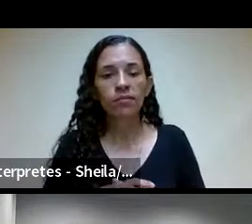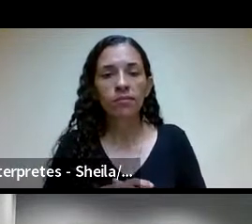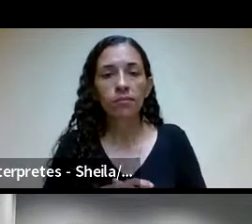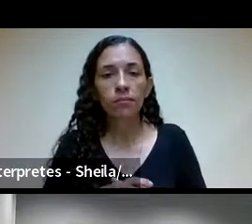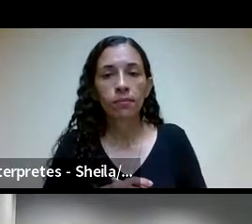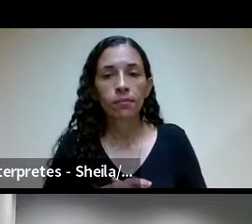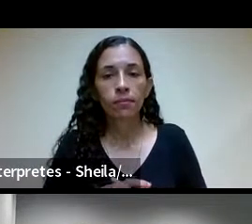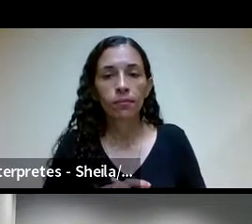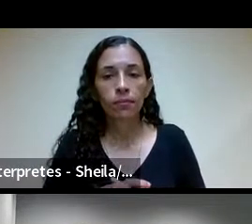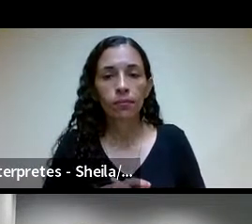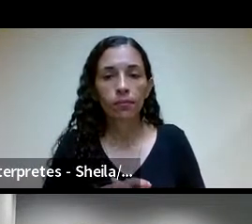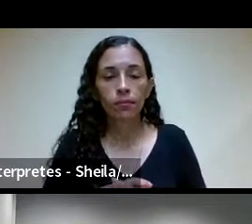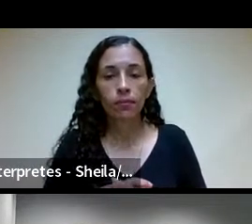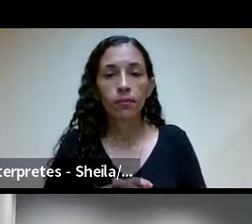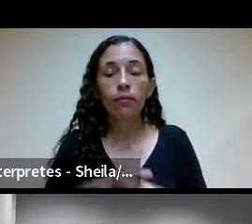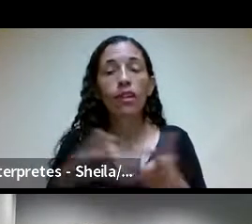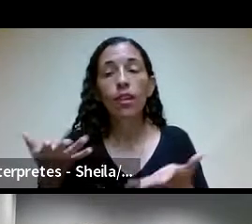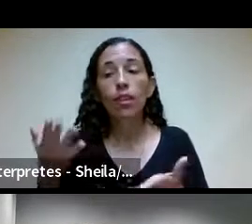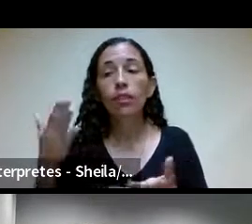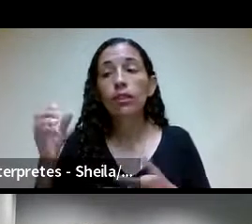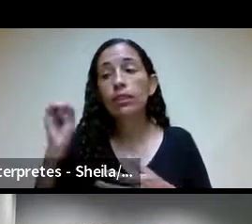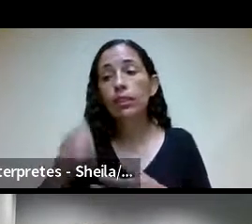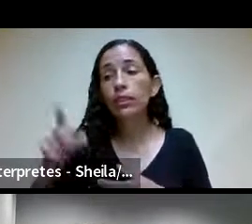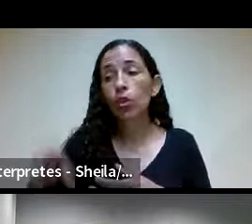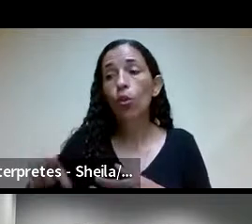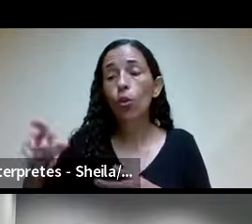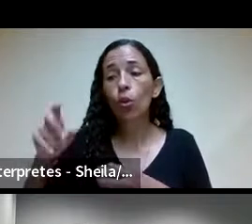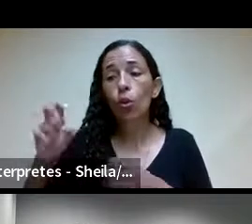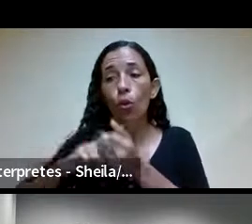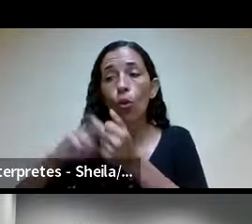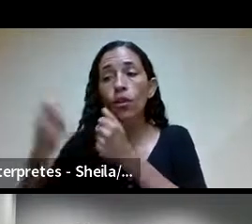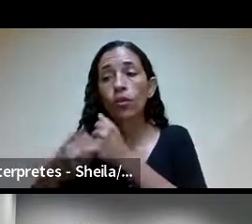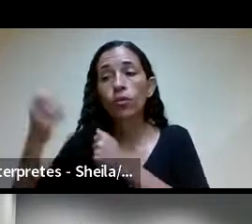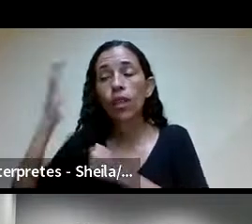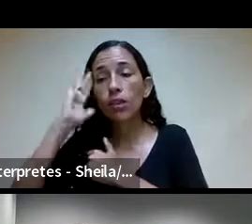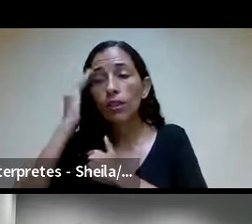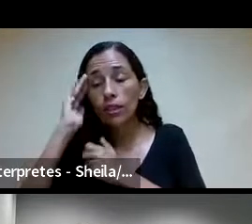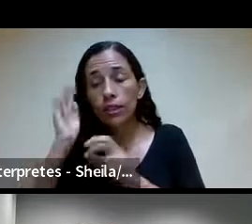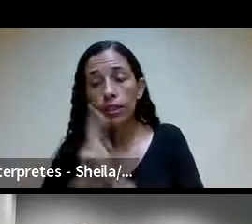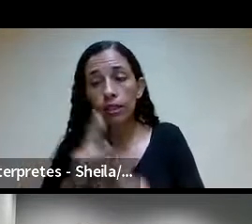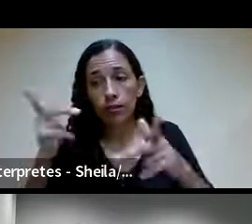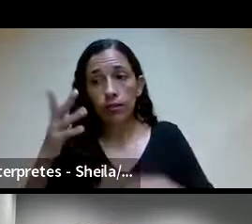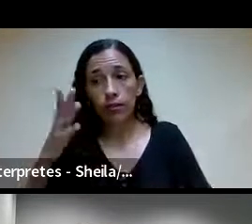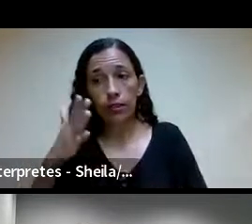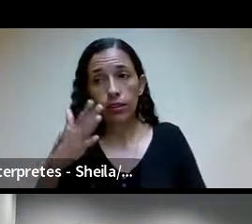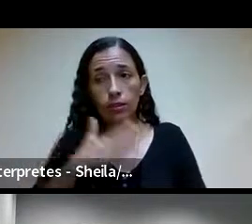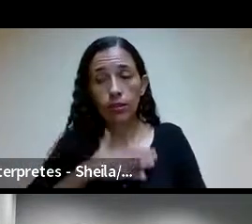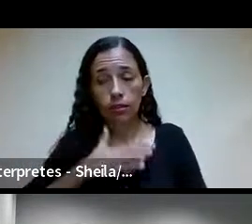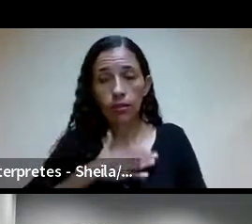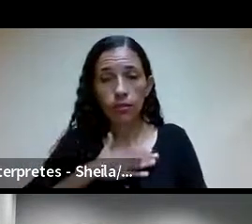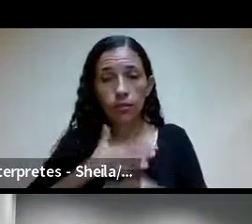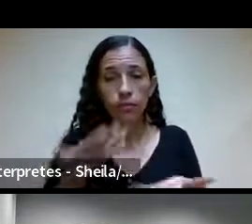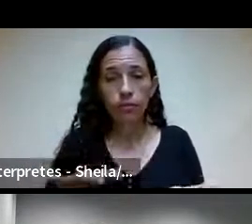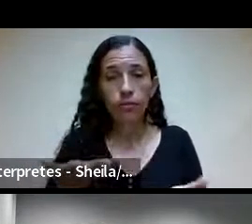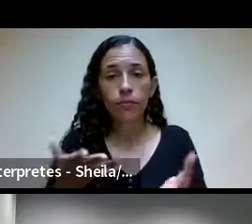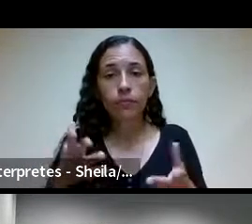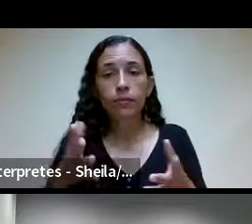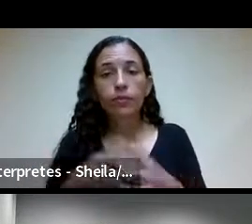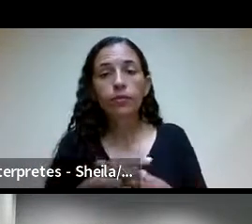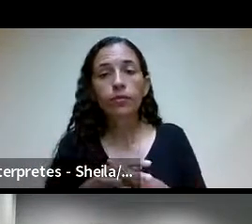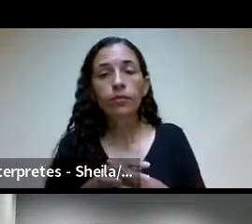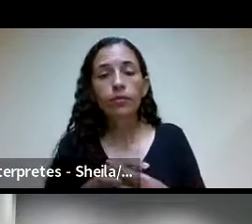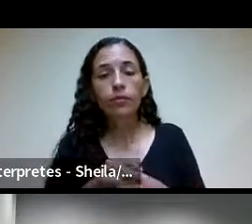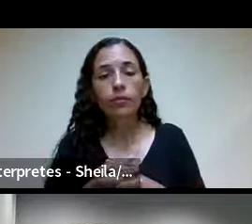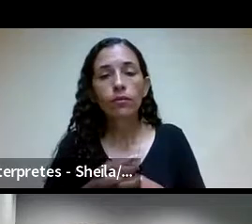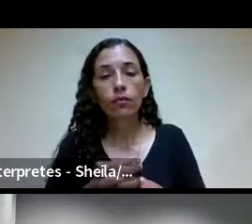Tribunal Regional Eleitoral, a promovente adverte que a resolução do Colégio TSE deve se restringir a interpretar